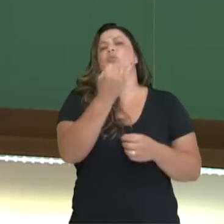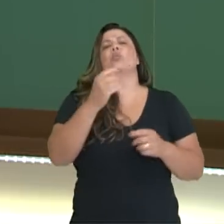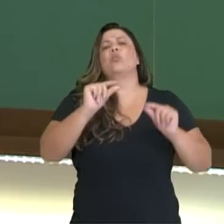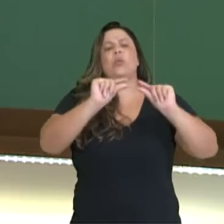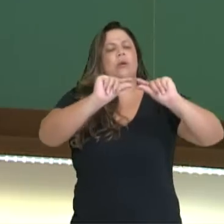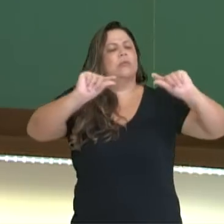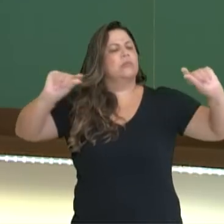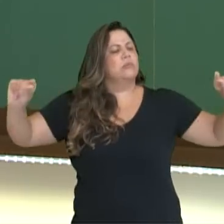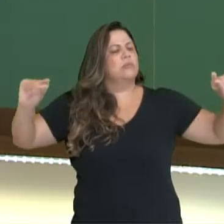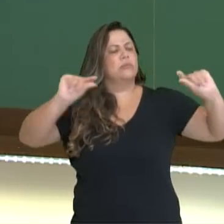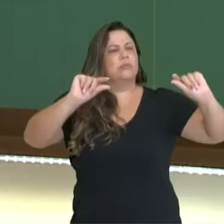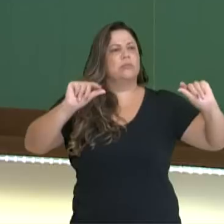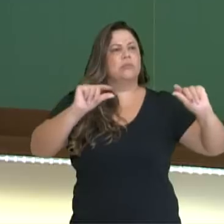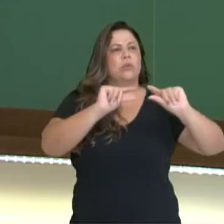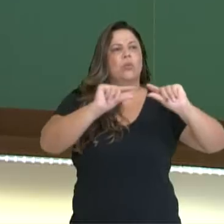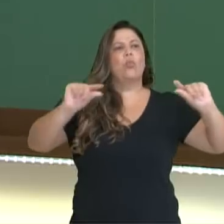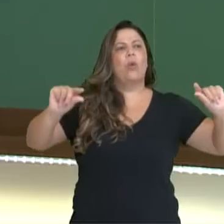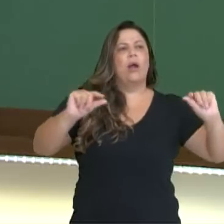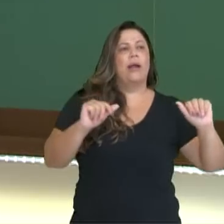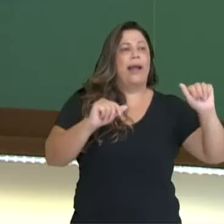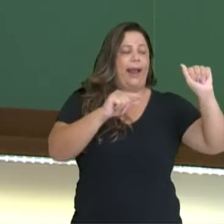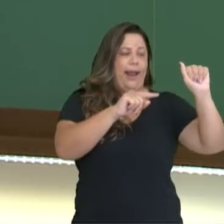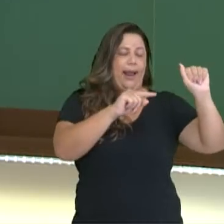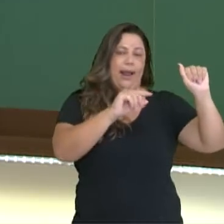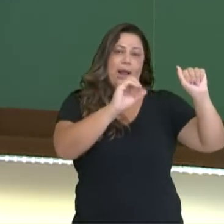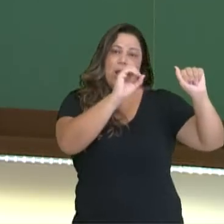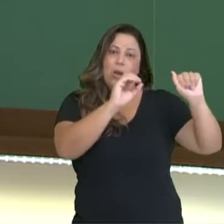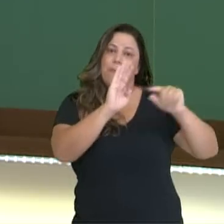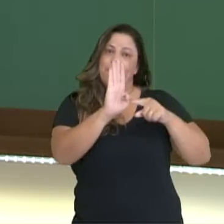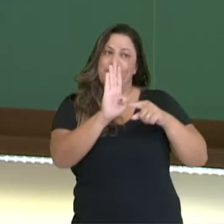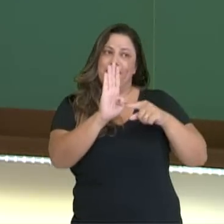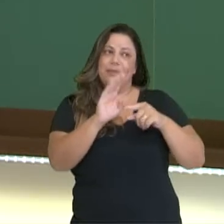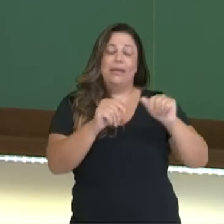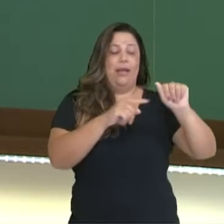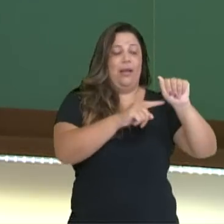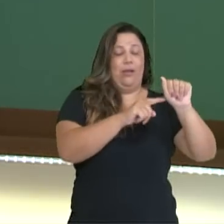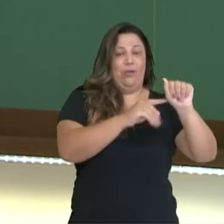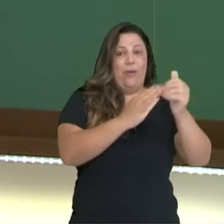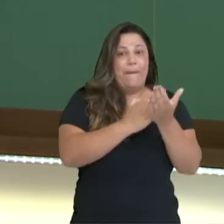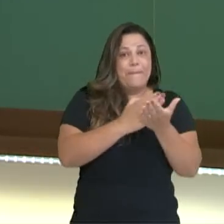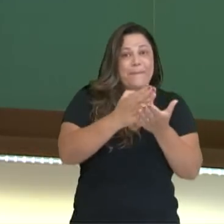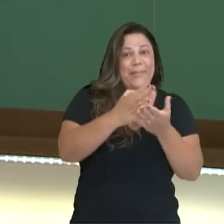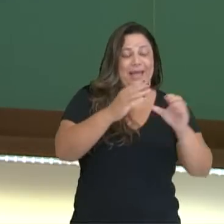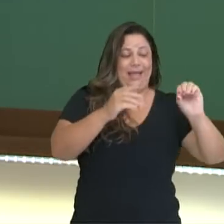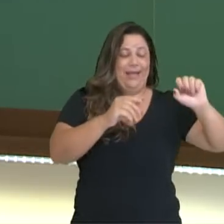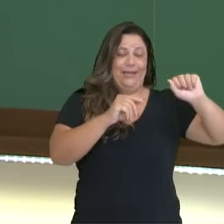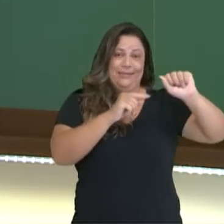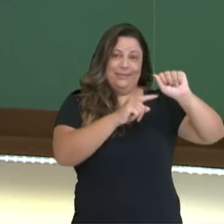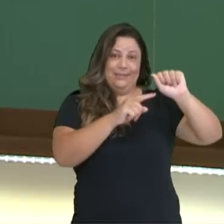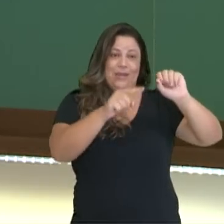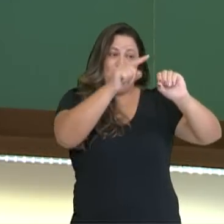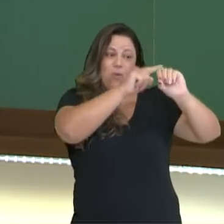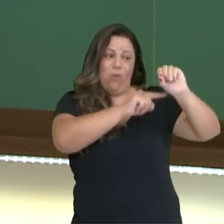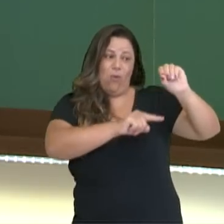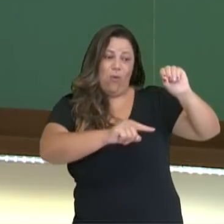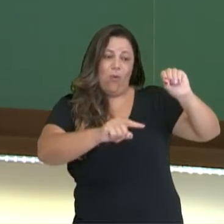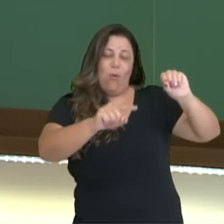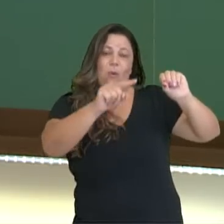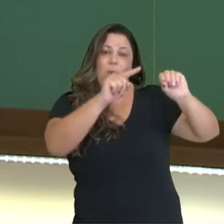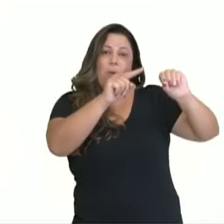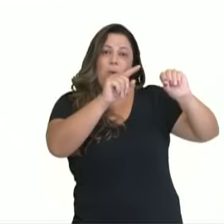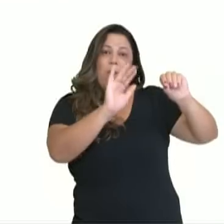arco AOB. O que isso significa? É o arco que começa em A, passa por O e finaliza aqui